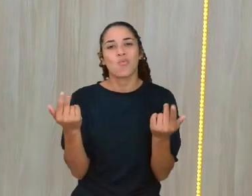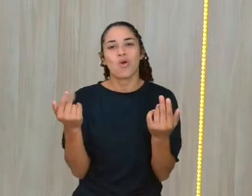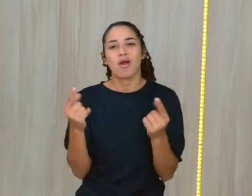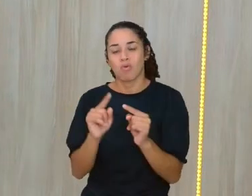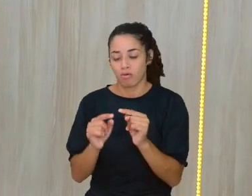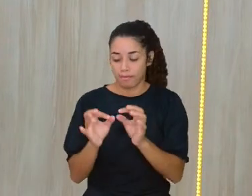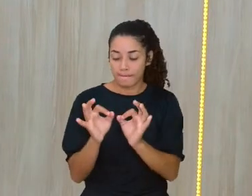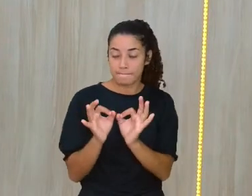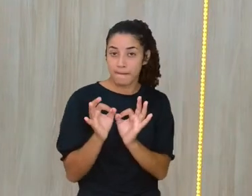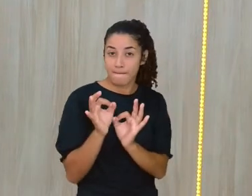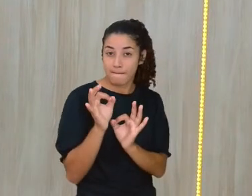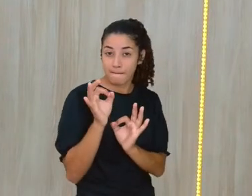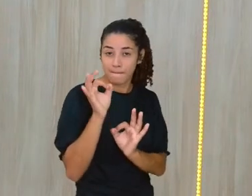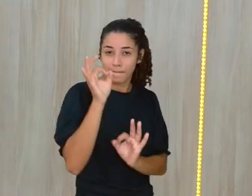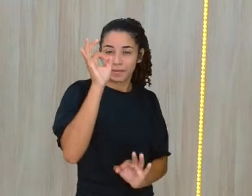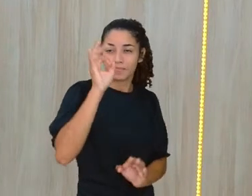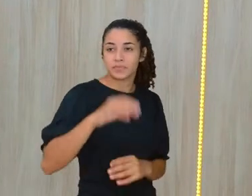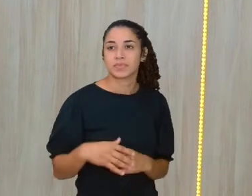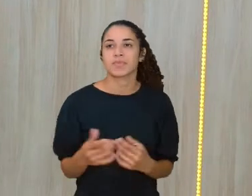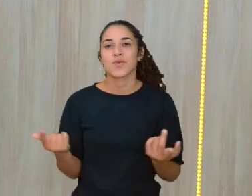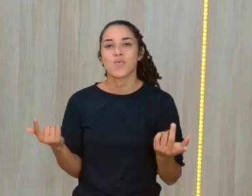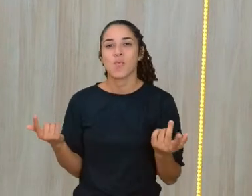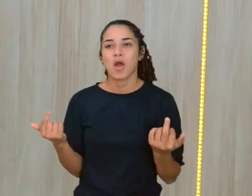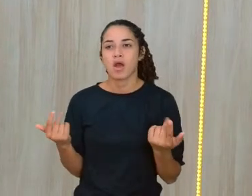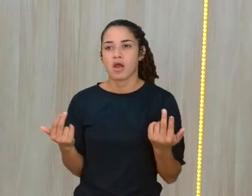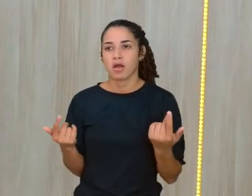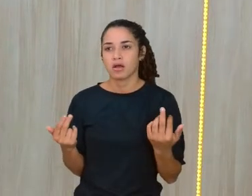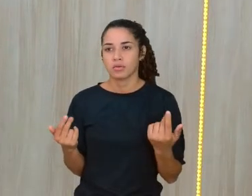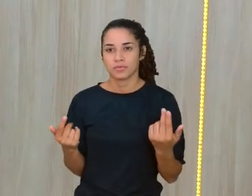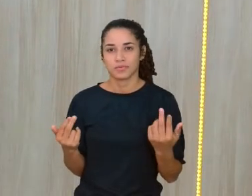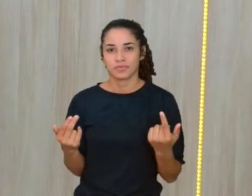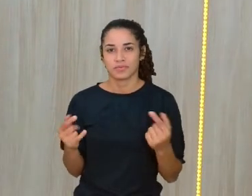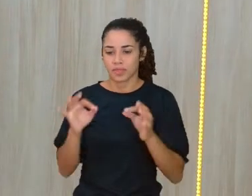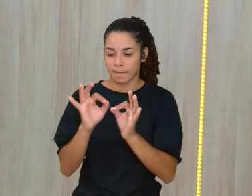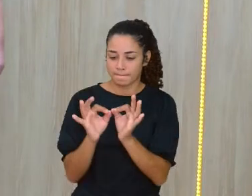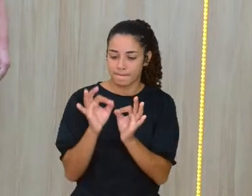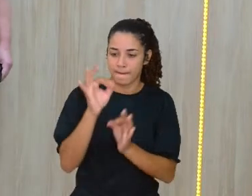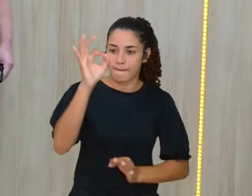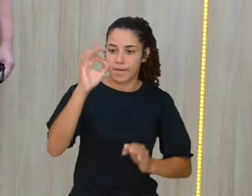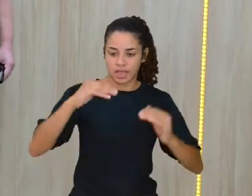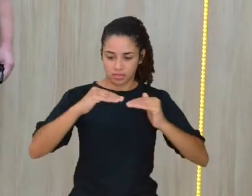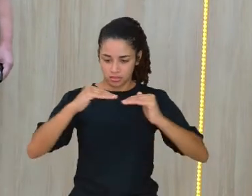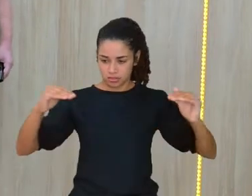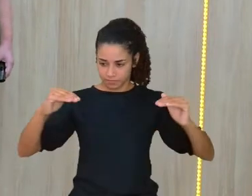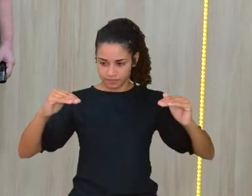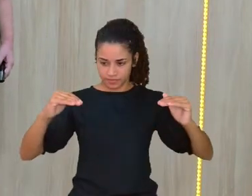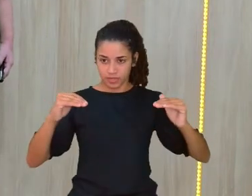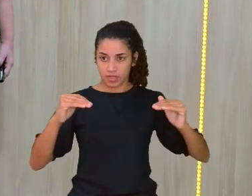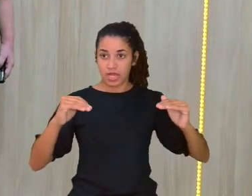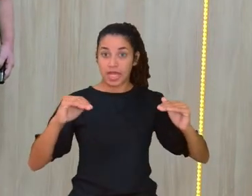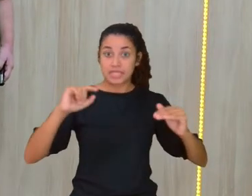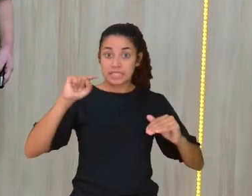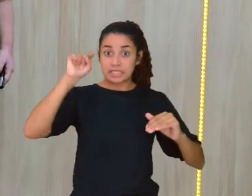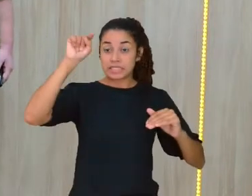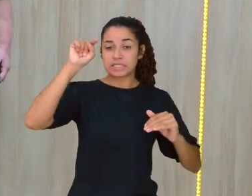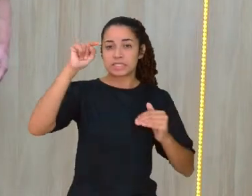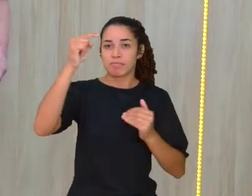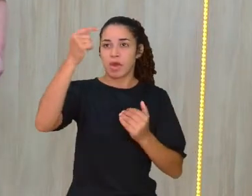aqui, daqui até aqui, é a mesma dessa daqui até aqui. Então, eu tenho um ponto